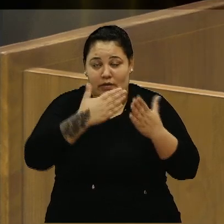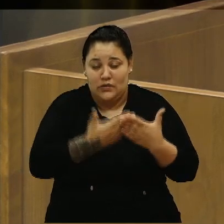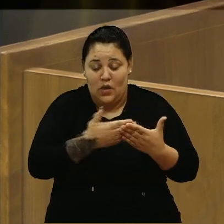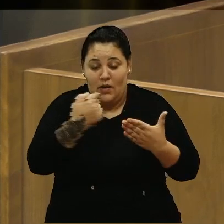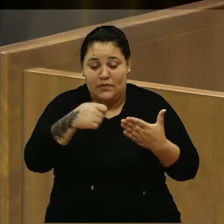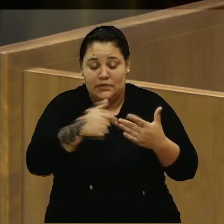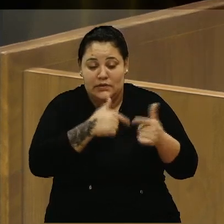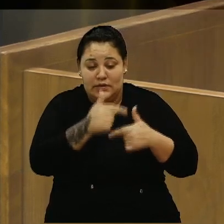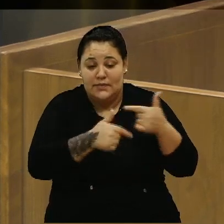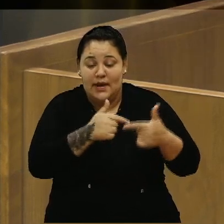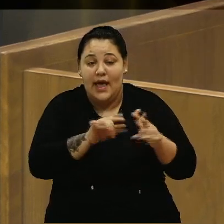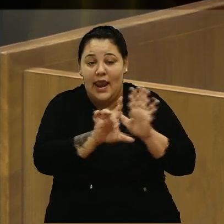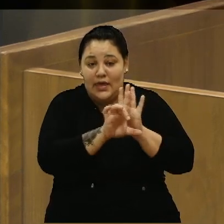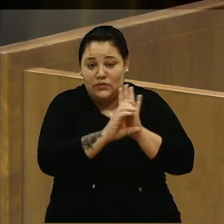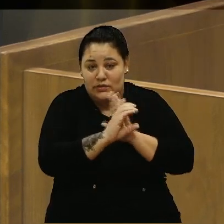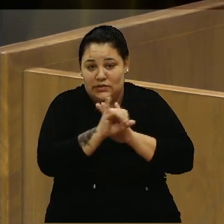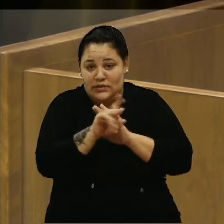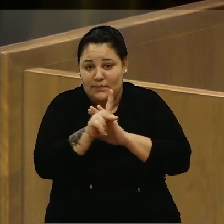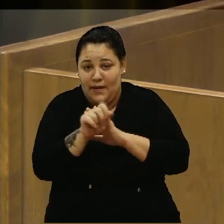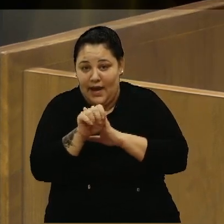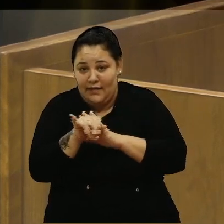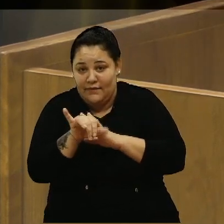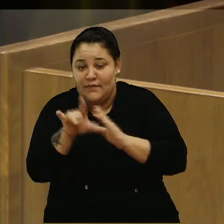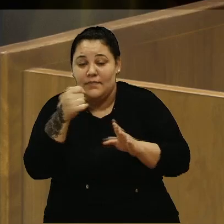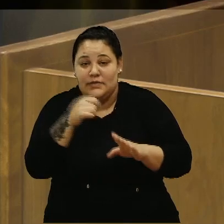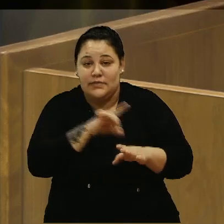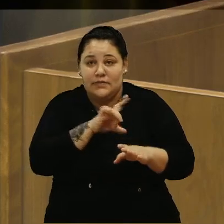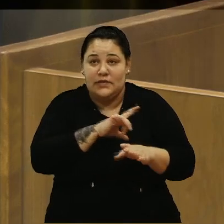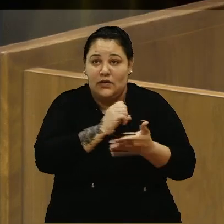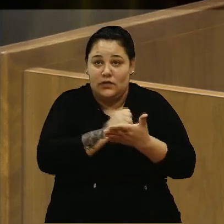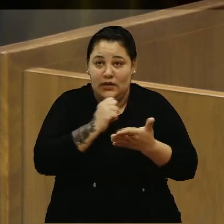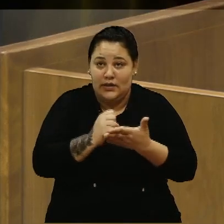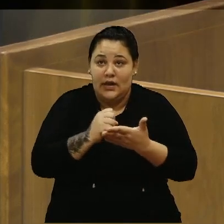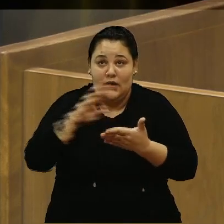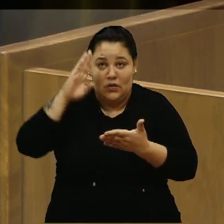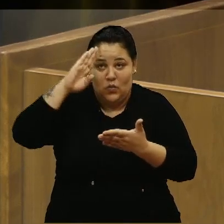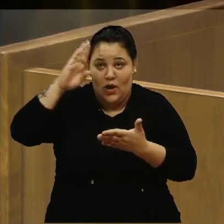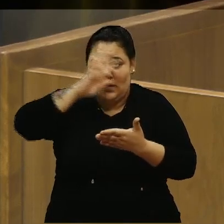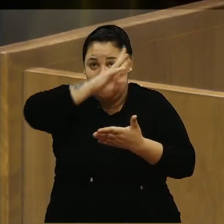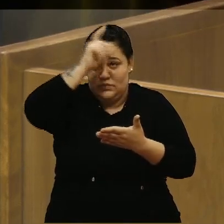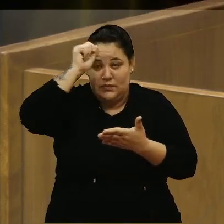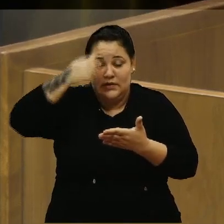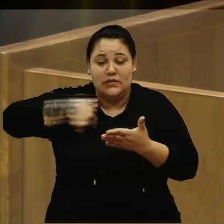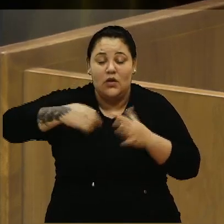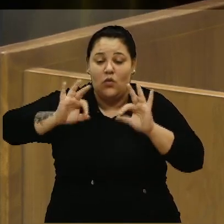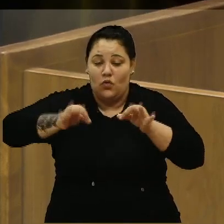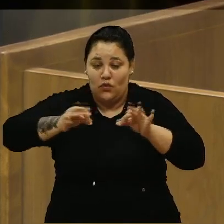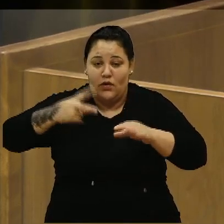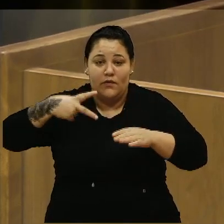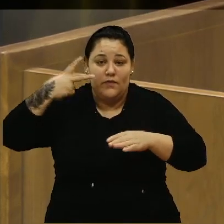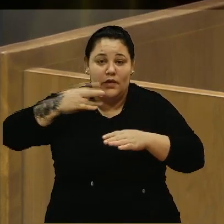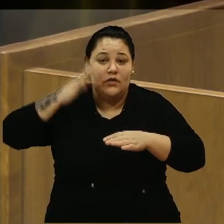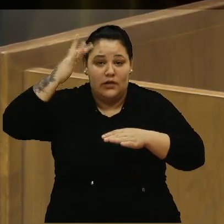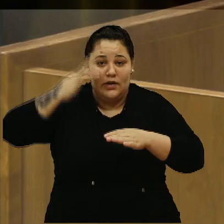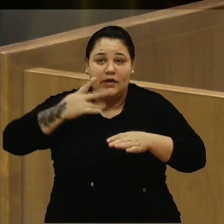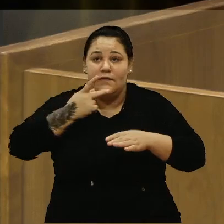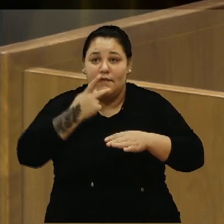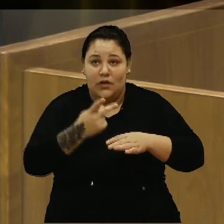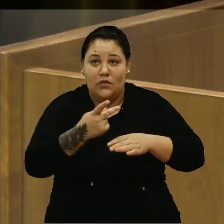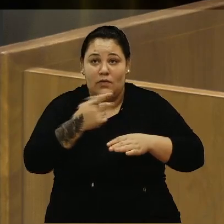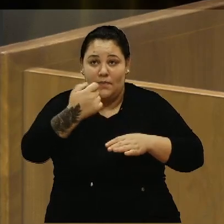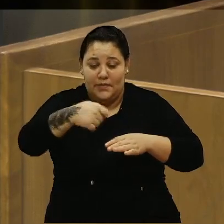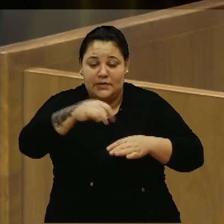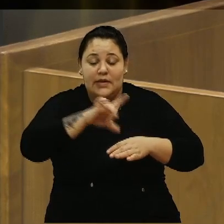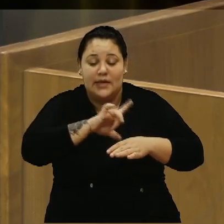trabalhar a lei do CIPAV, precisamos sim ter mais guardas municipais, concordo plenamente com o que foi dito aqui pela vereadora Daiane e pelos outros vereadores, para ter